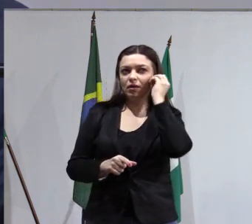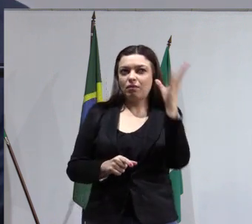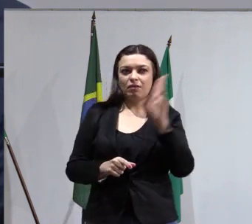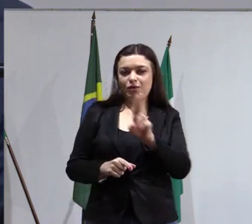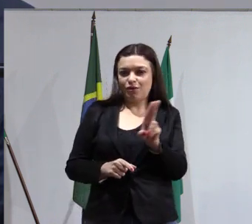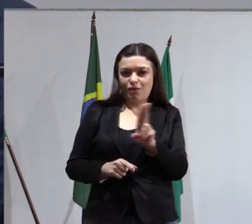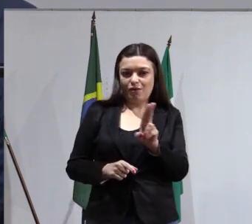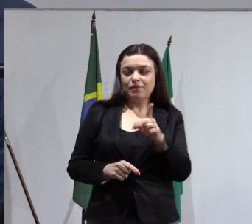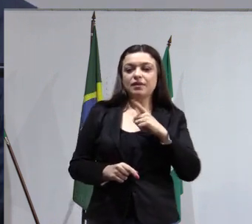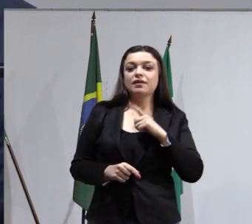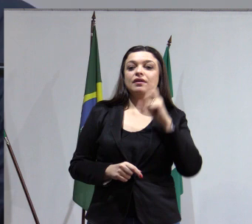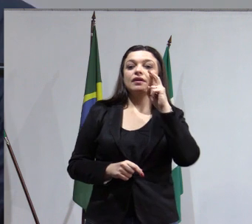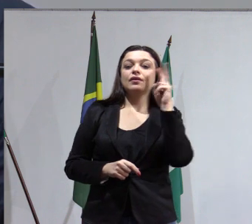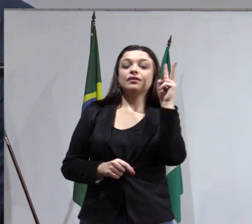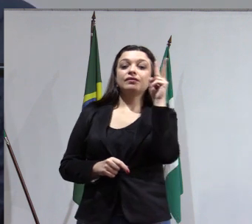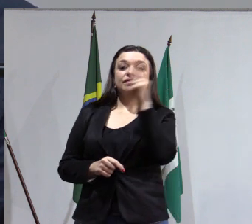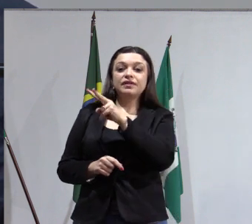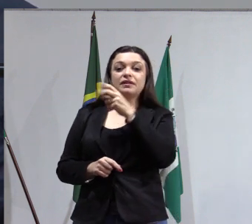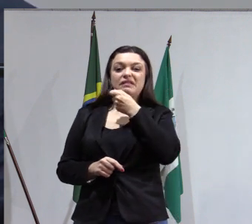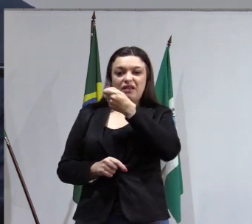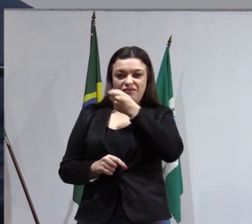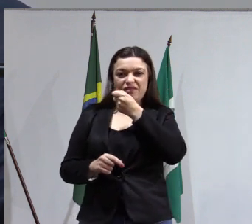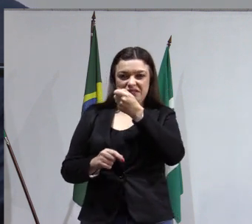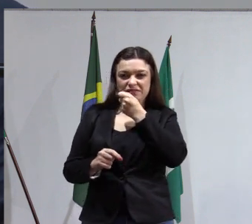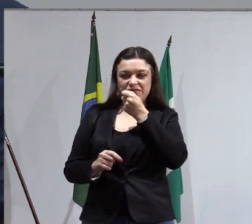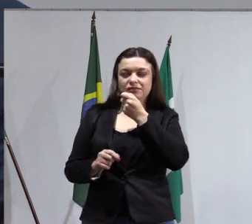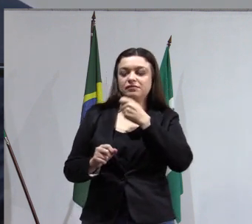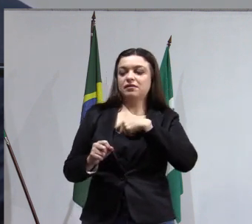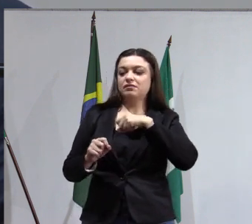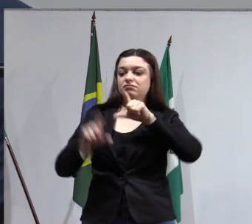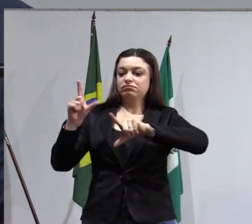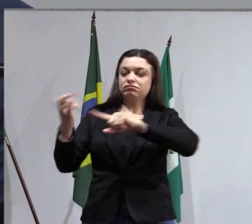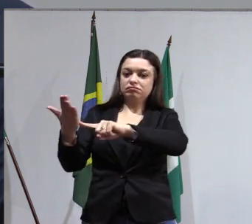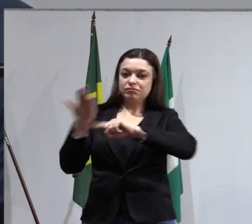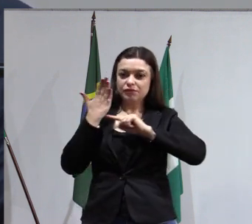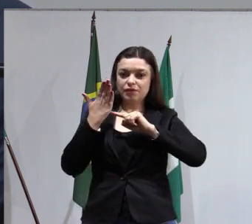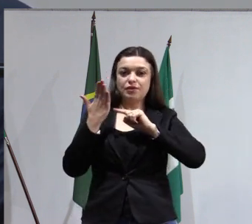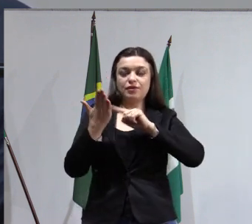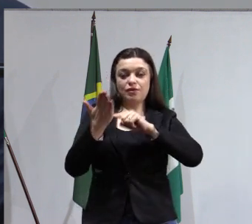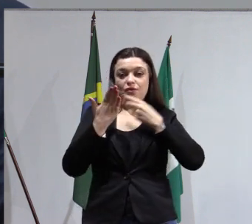no Correio Brasiliense Poder, e ele falava a